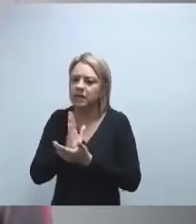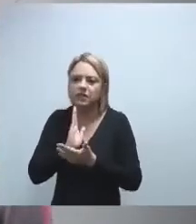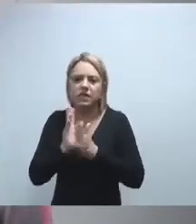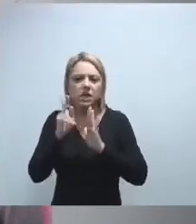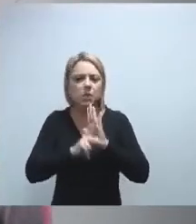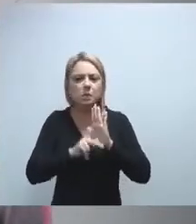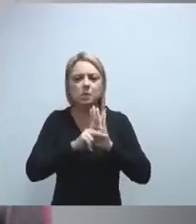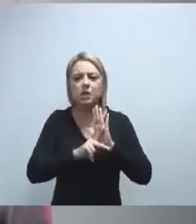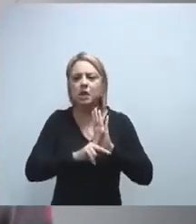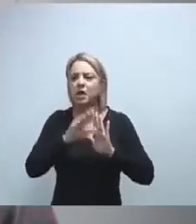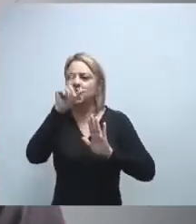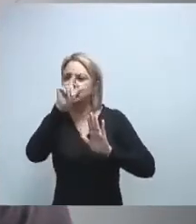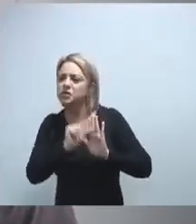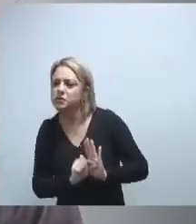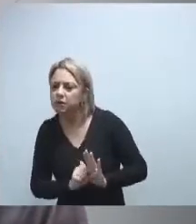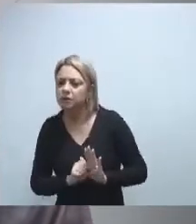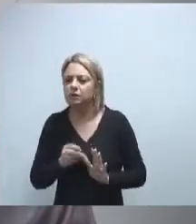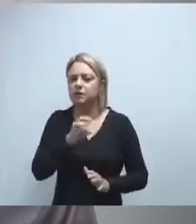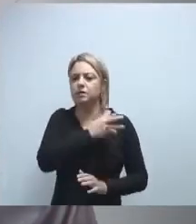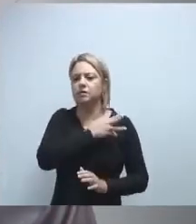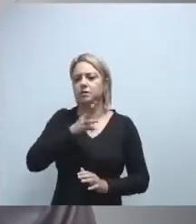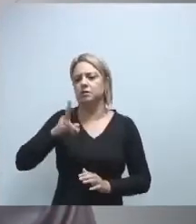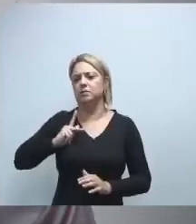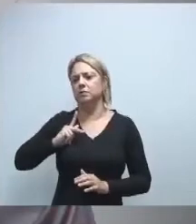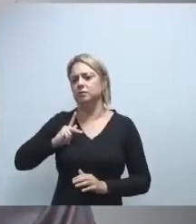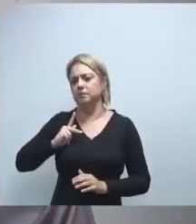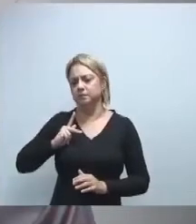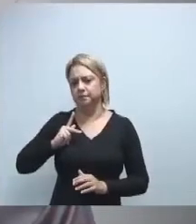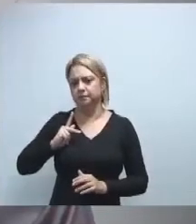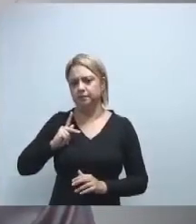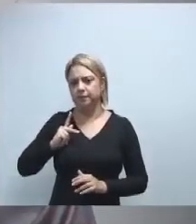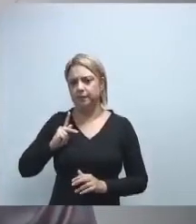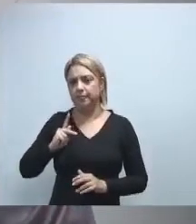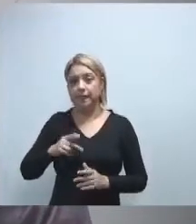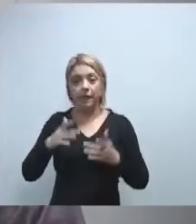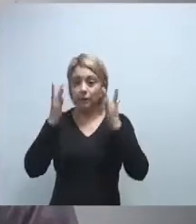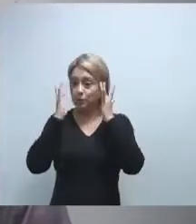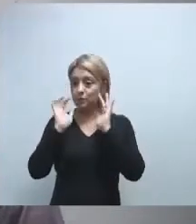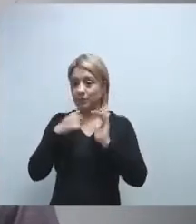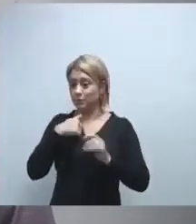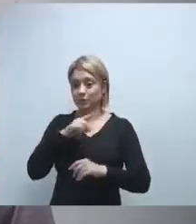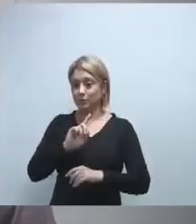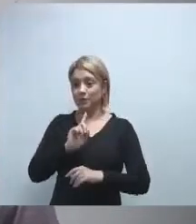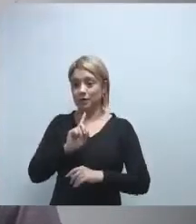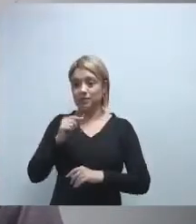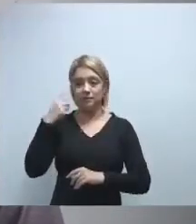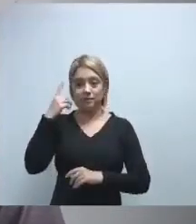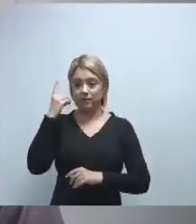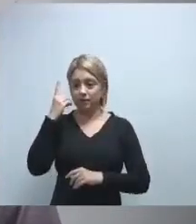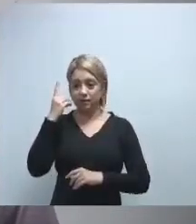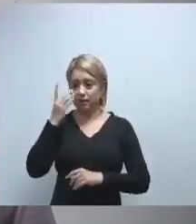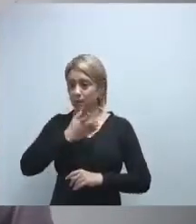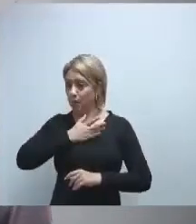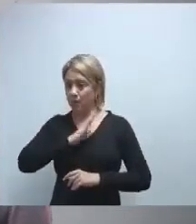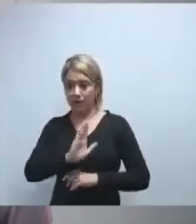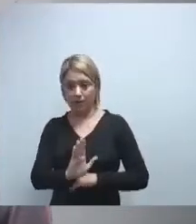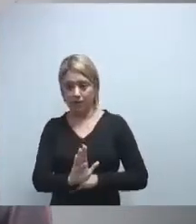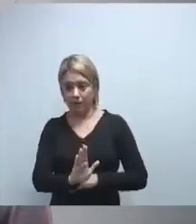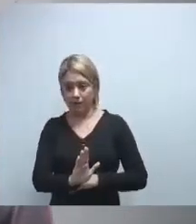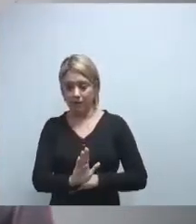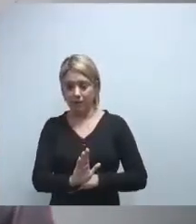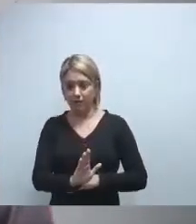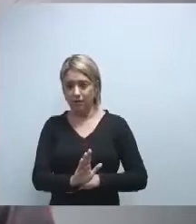projeto que diminuísse a atuação do ministério público eu não sou mais deputado não pretendo ser me